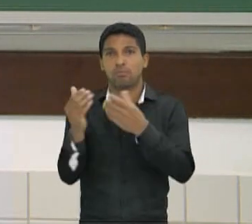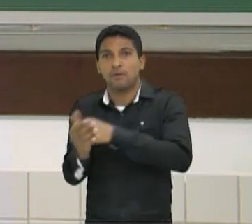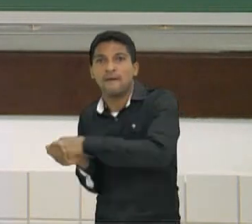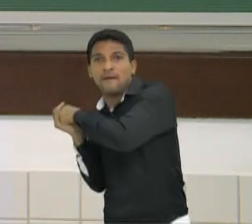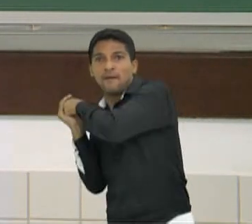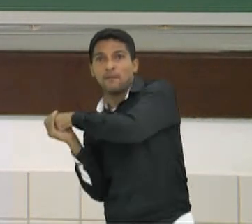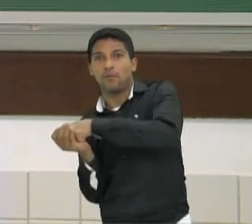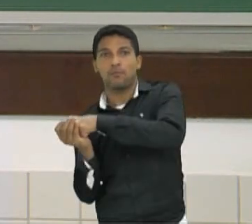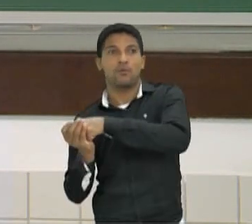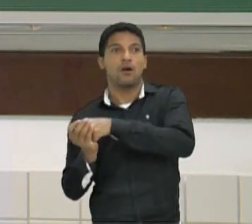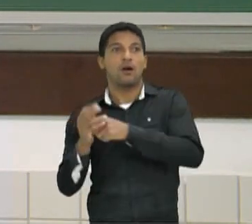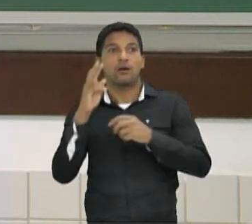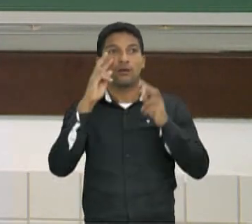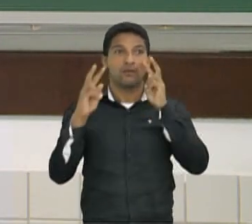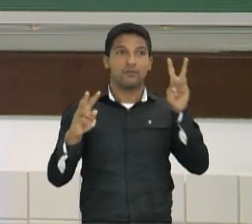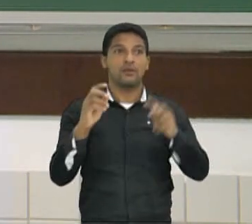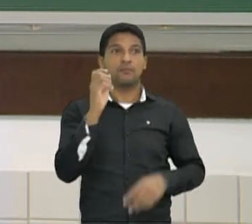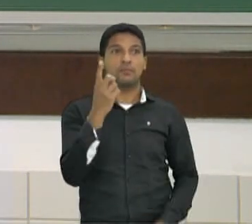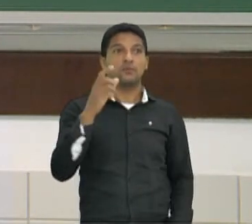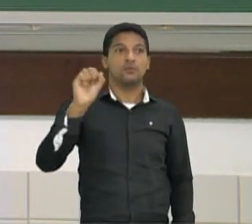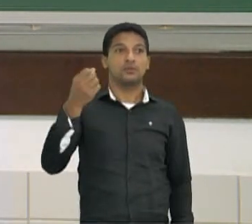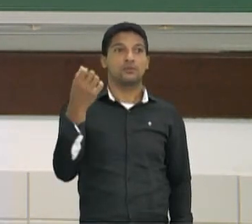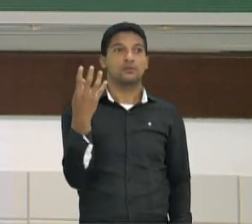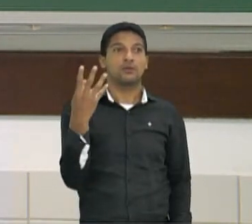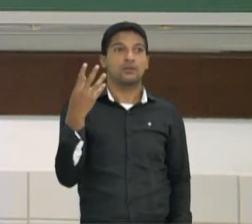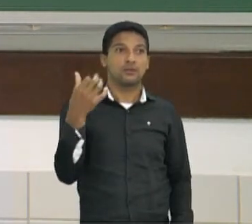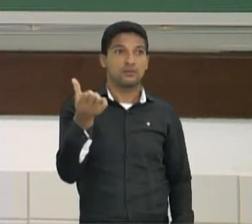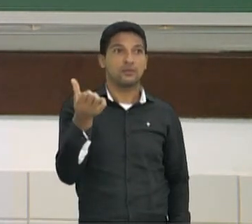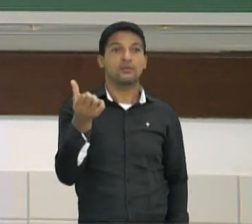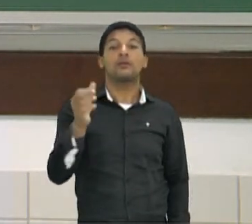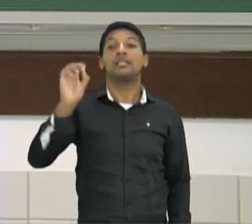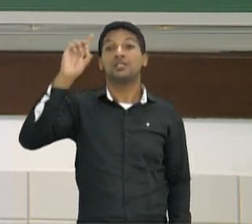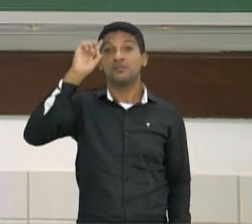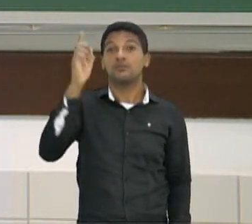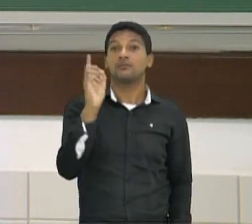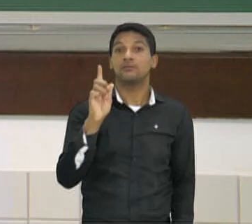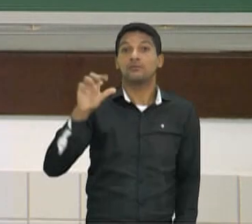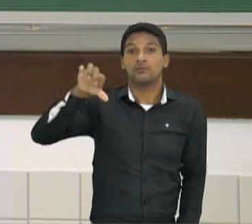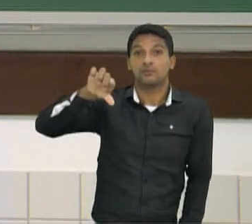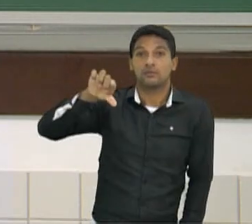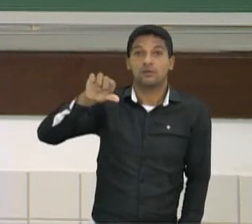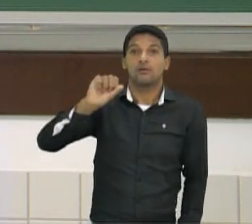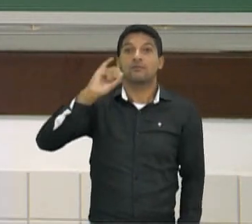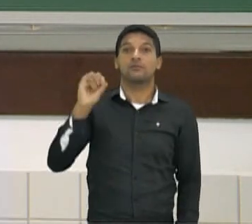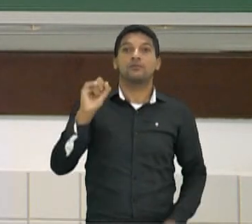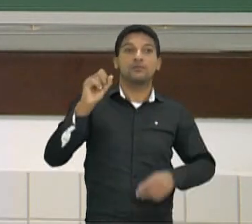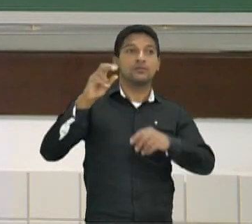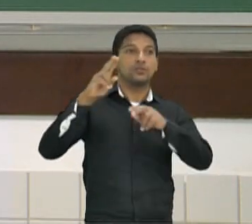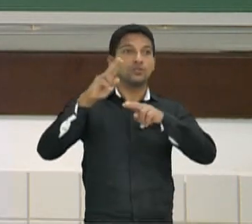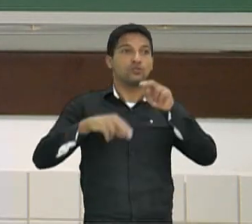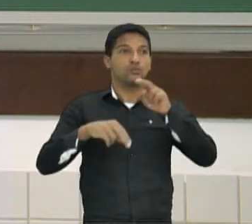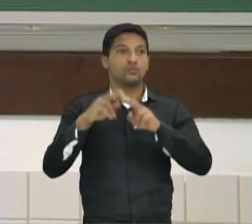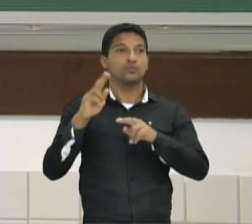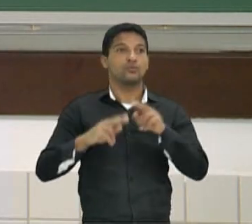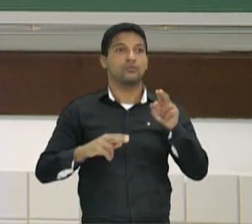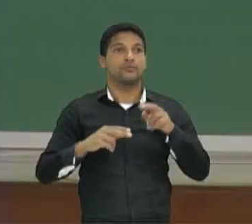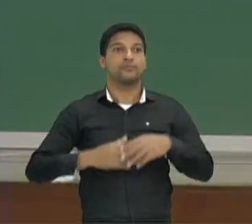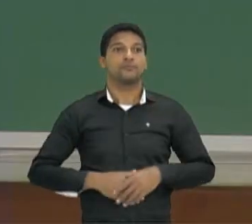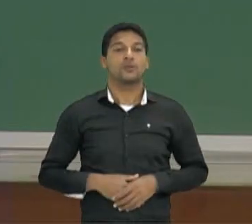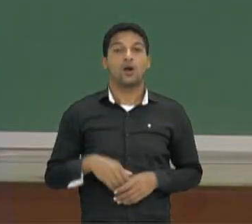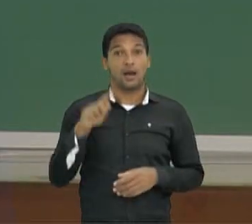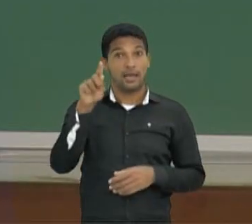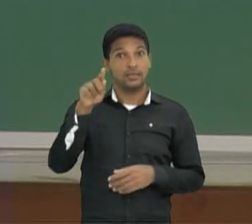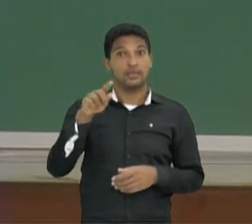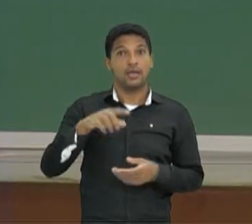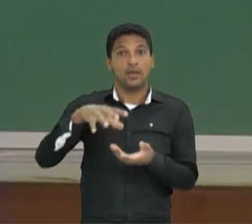1846, na mesma cidade de Nova York, né? Então nós temos aqui o registro da criação do beisebol moderno. Então desde até o século XIX